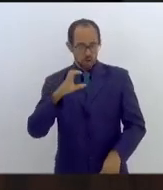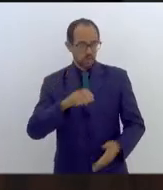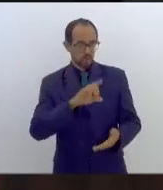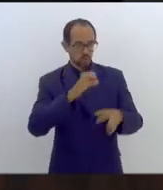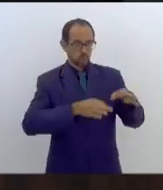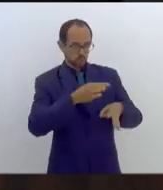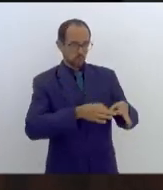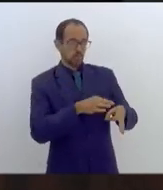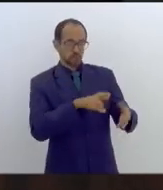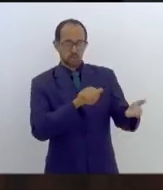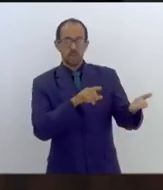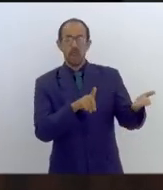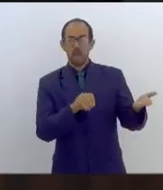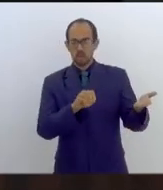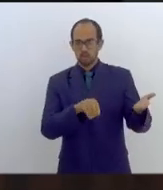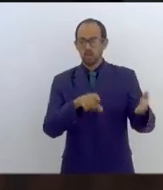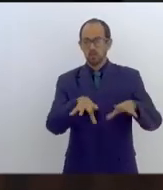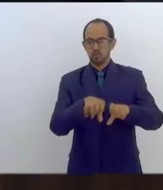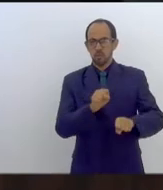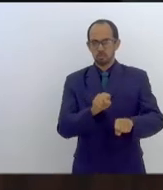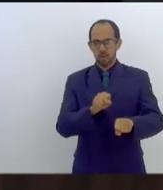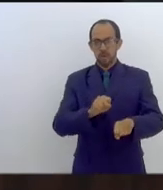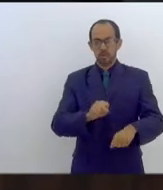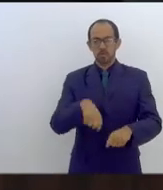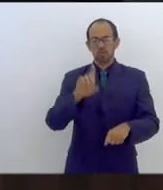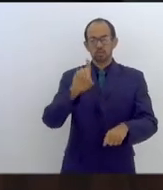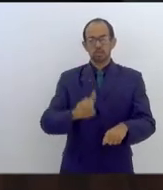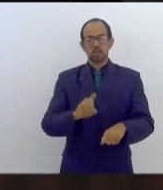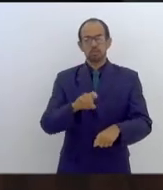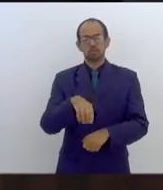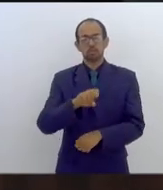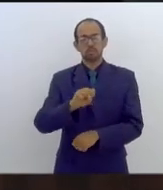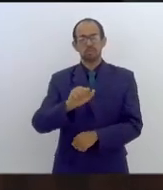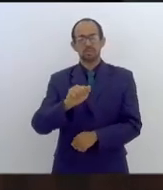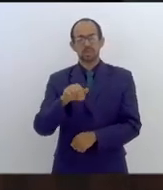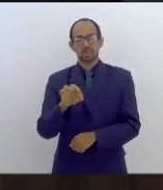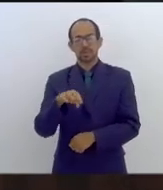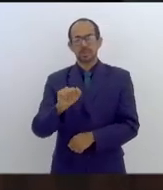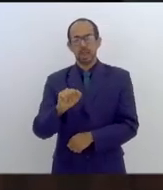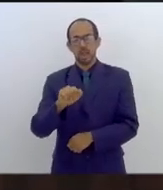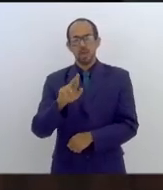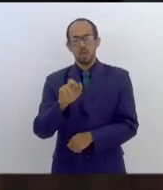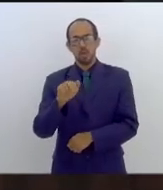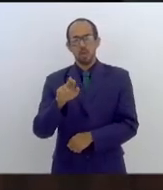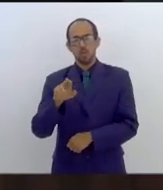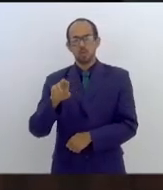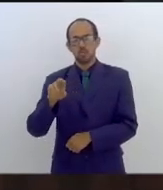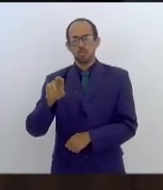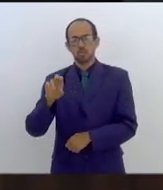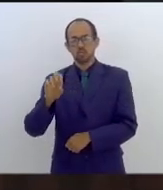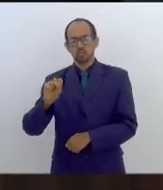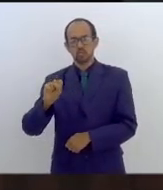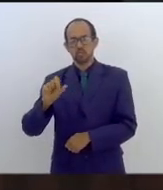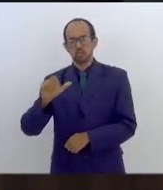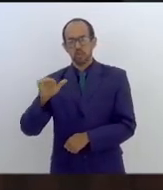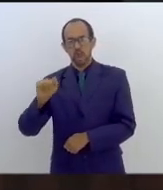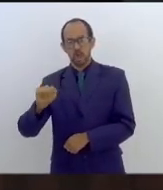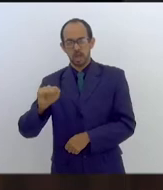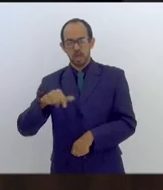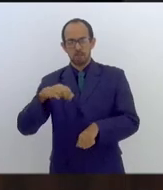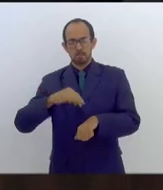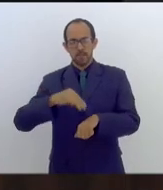Pereira graduado em direito pela Universidade Santa Úrsula e Mexe em direito em sociologia